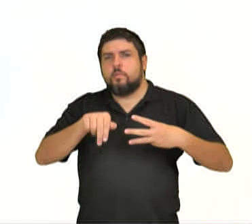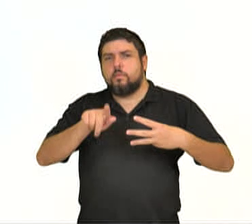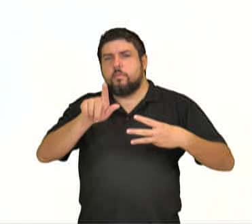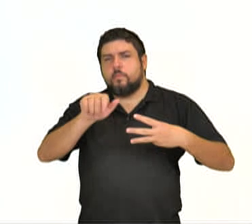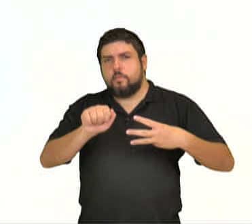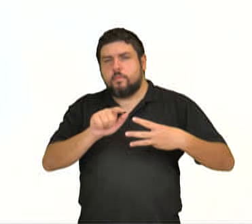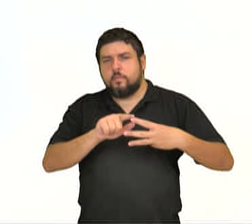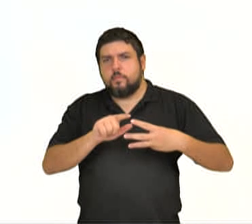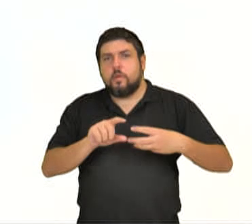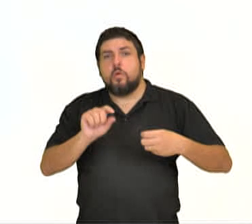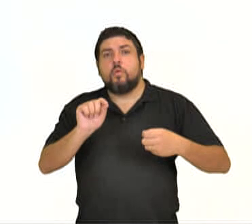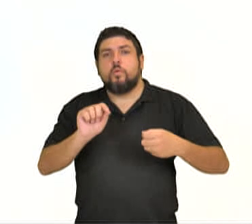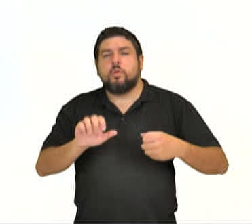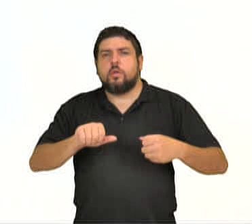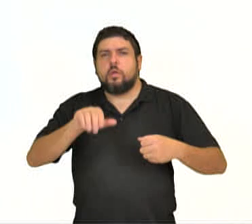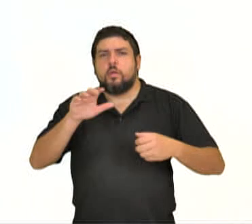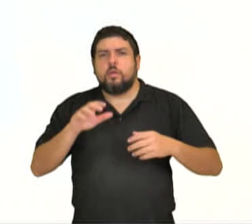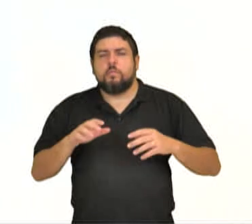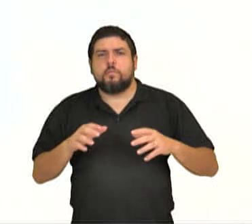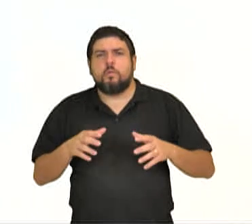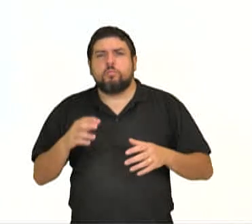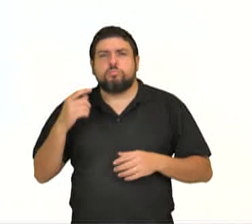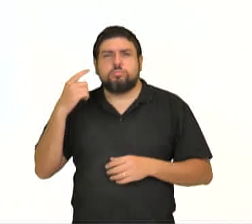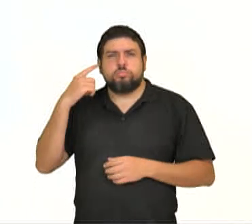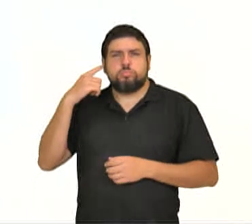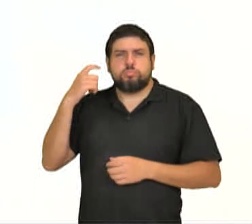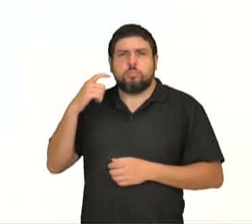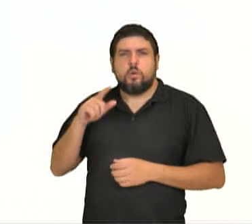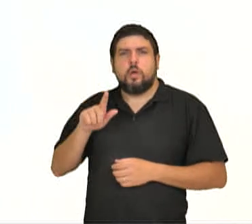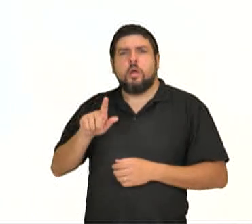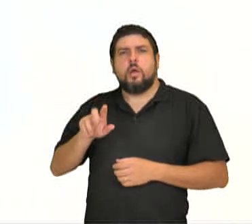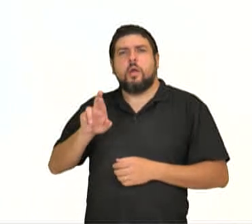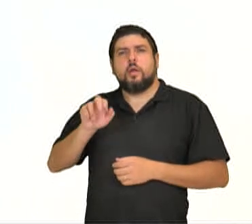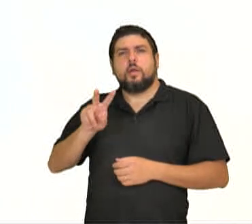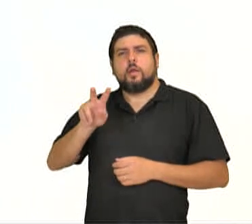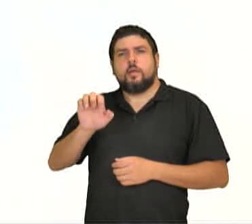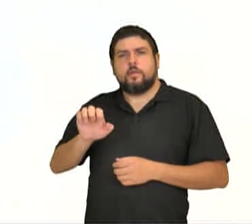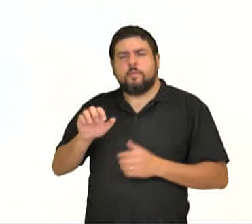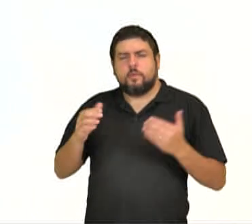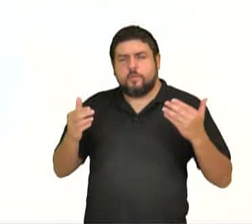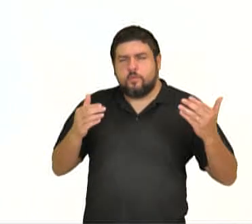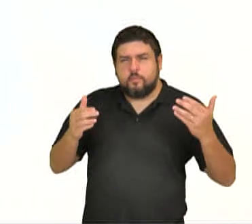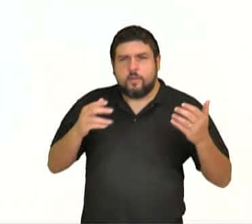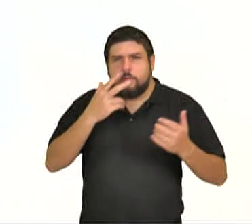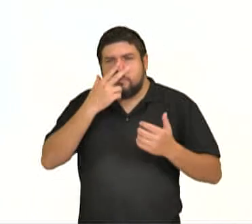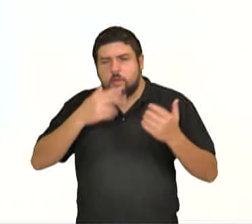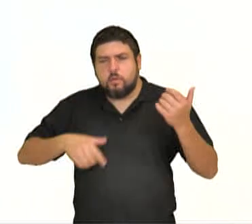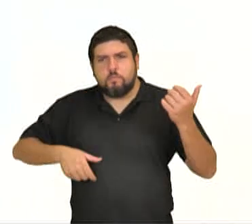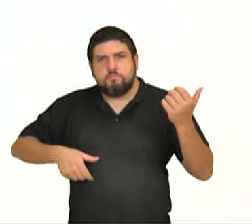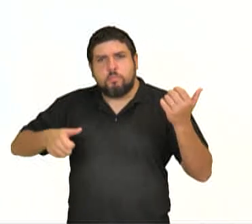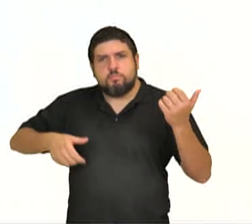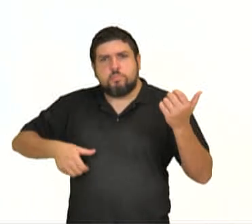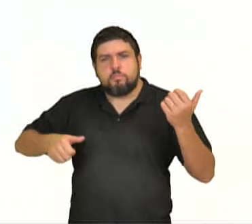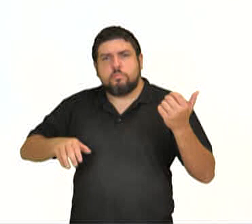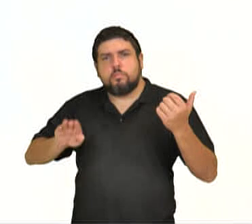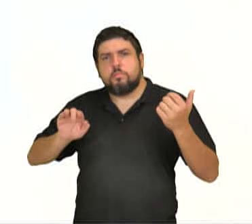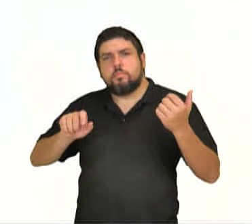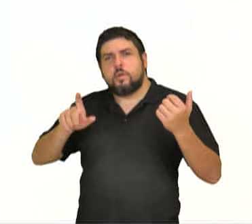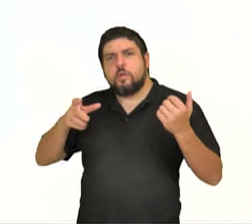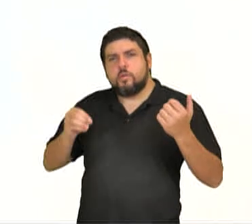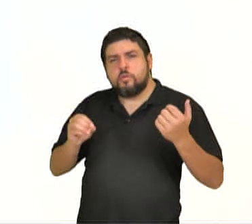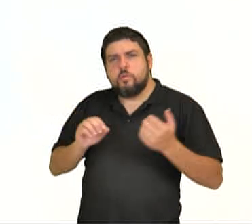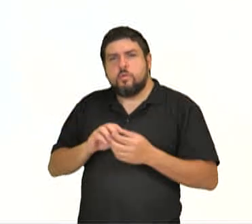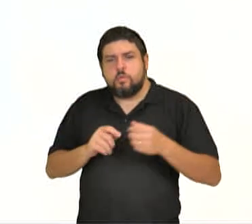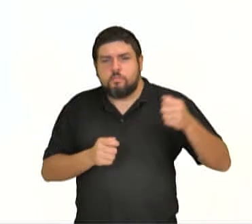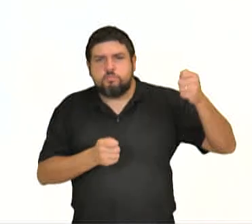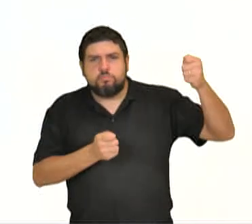a sonoridade mais grave, uma espécie de contrabaixo da capoeira, que pontua e comanda a roda